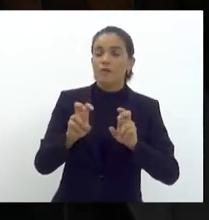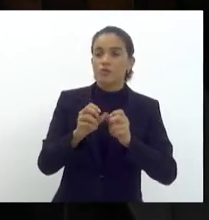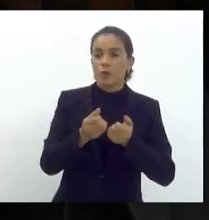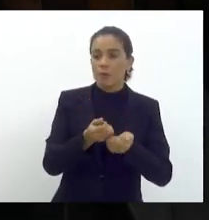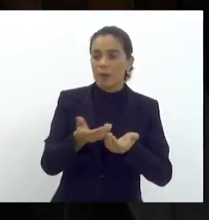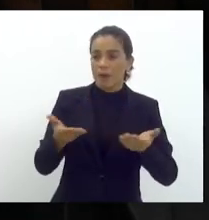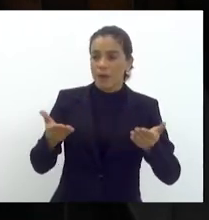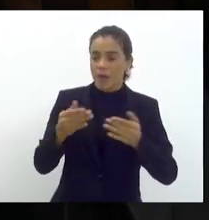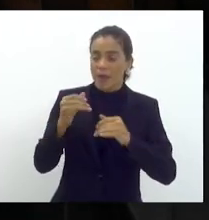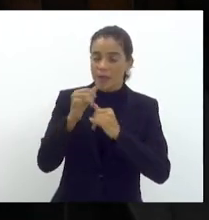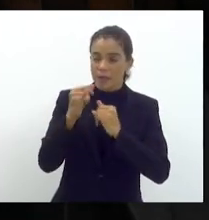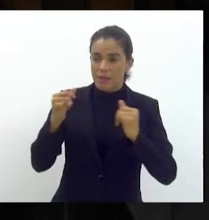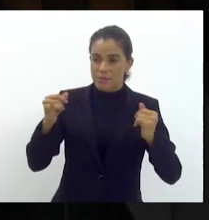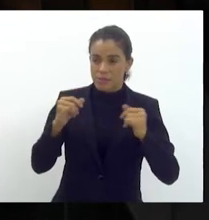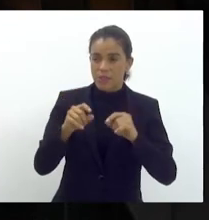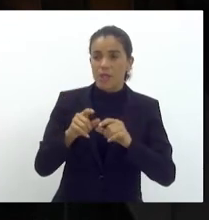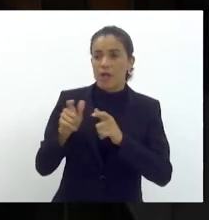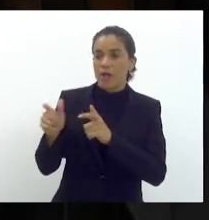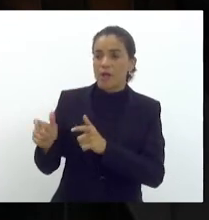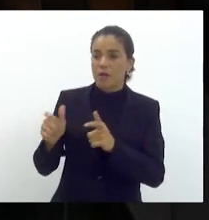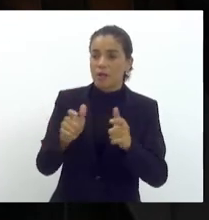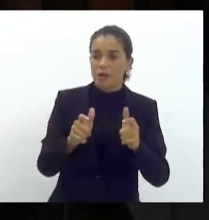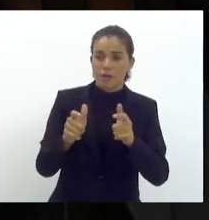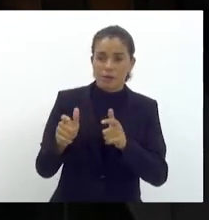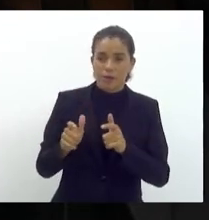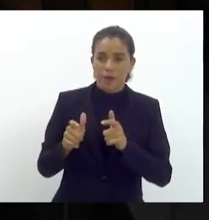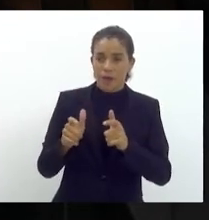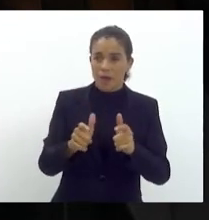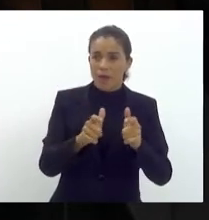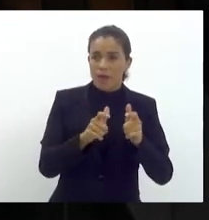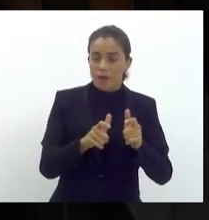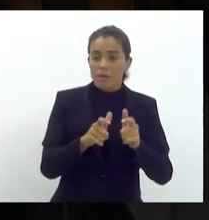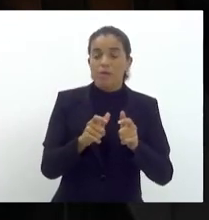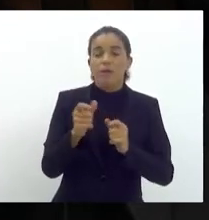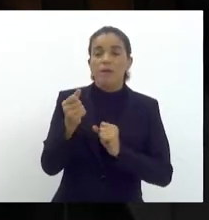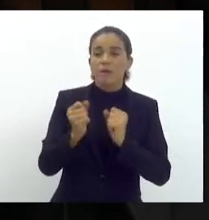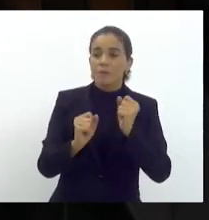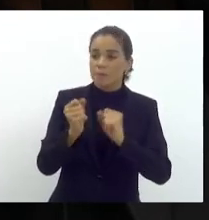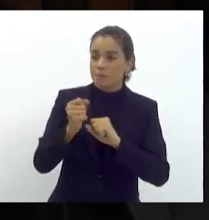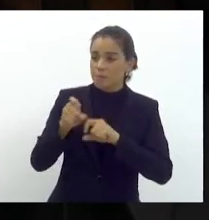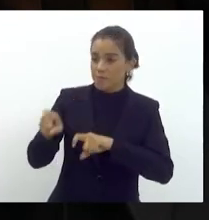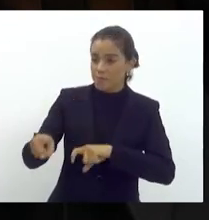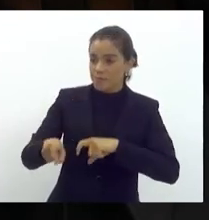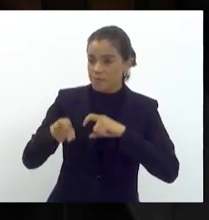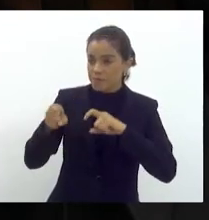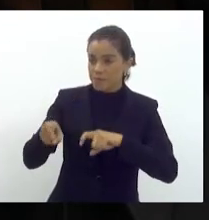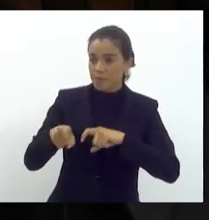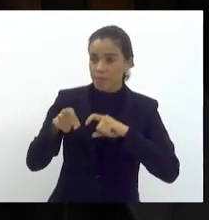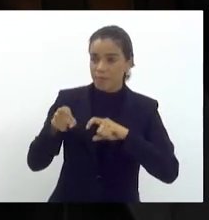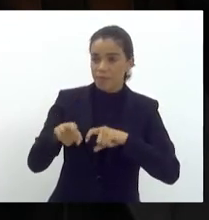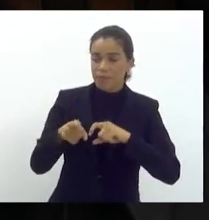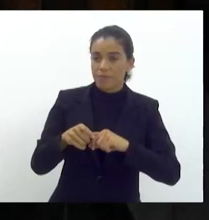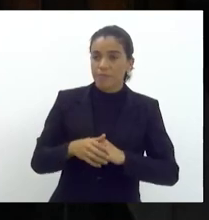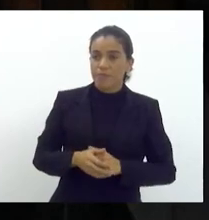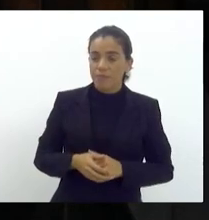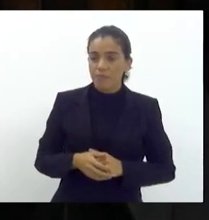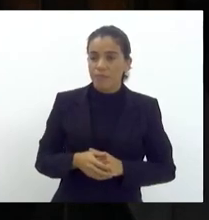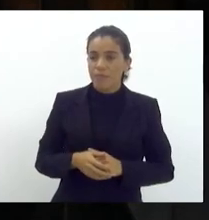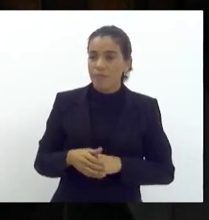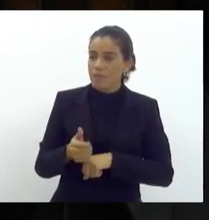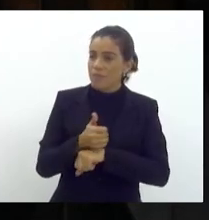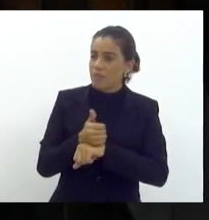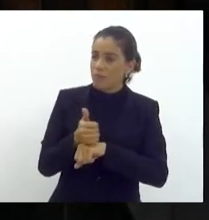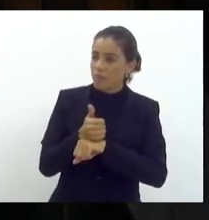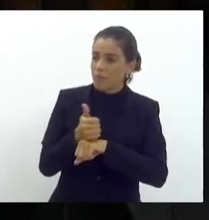Elétrica A estabelecimento de produtor rural mas produtor rural é